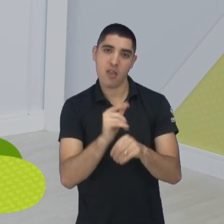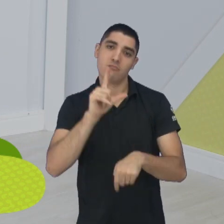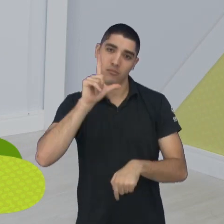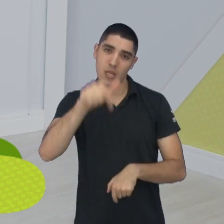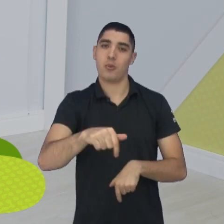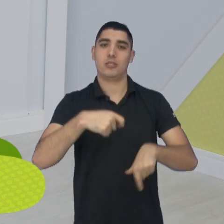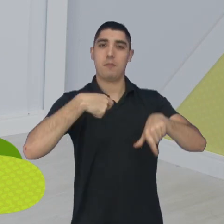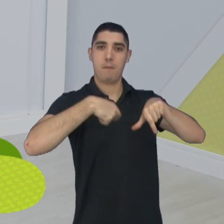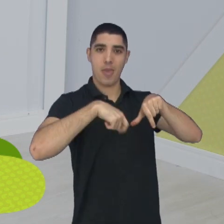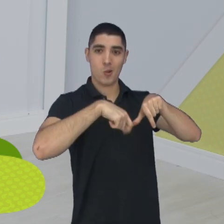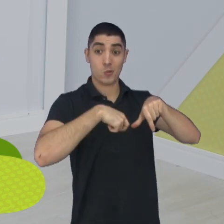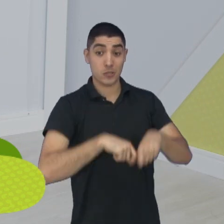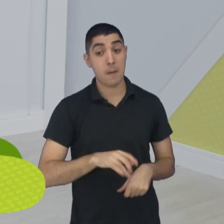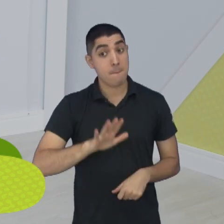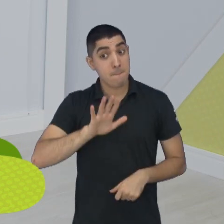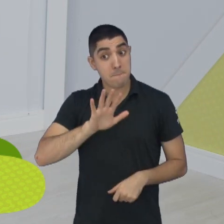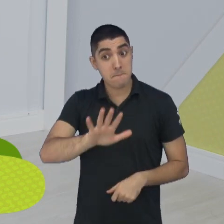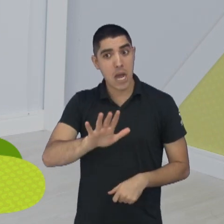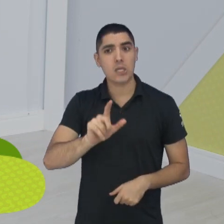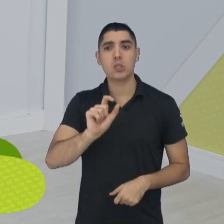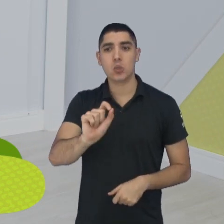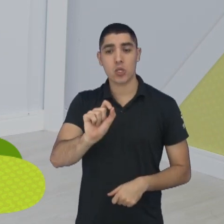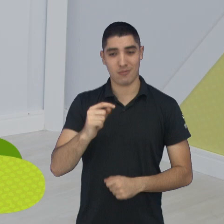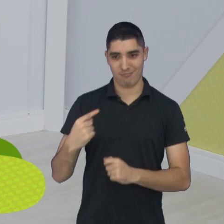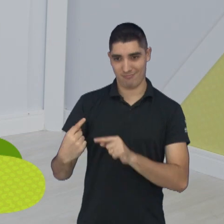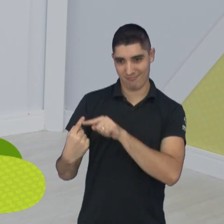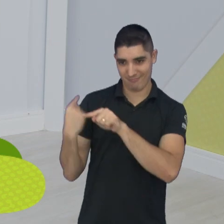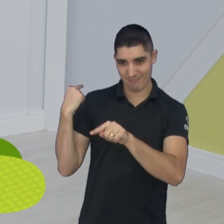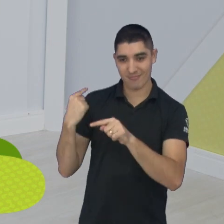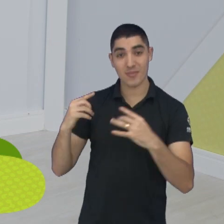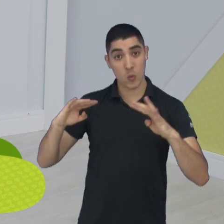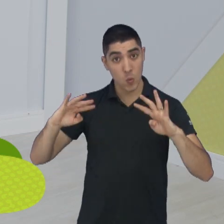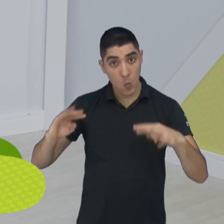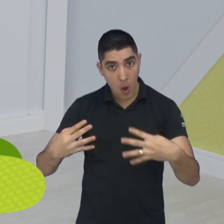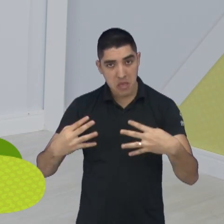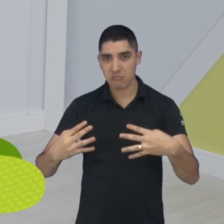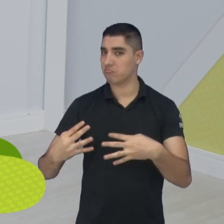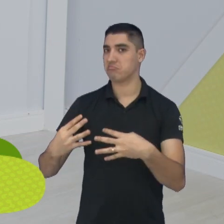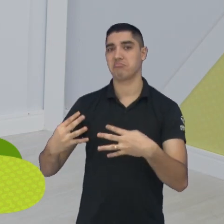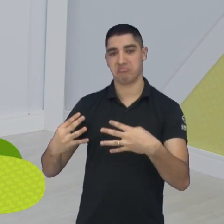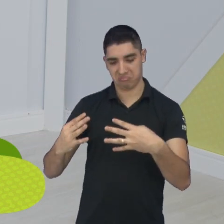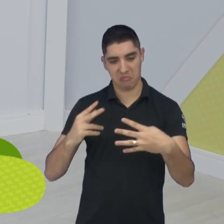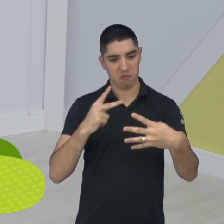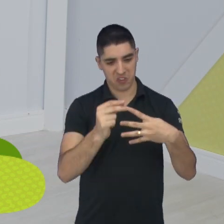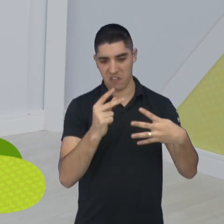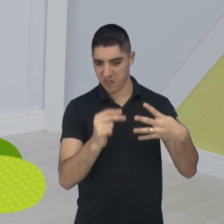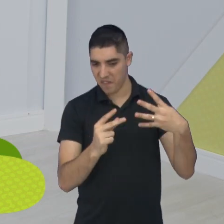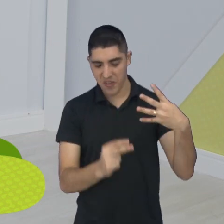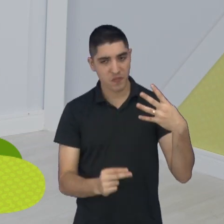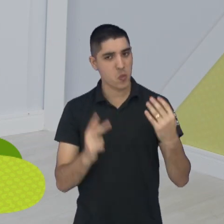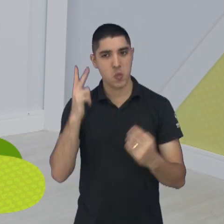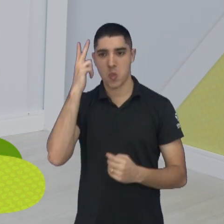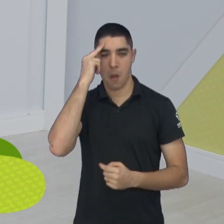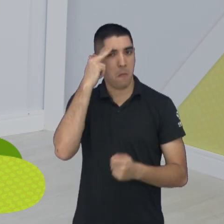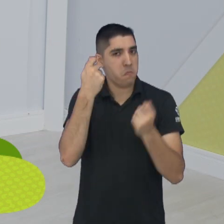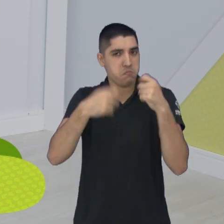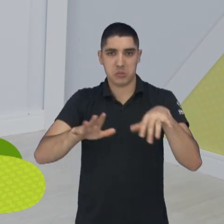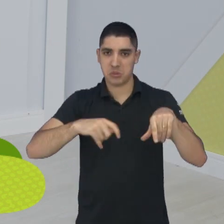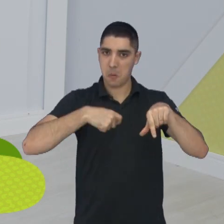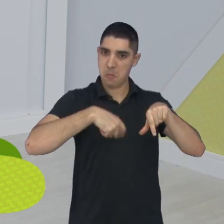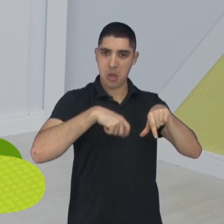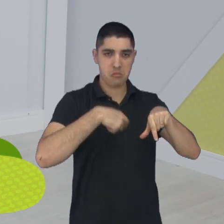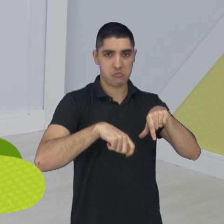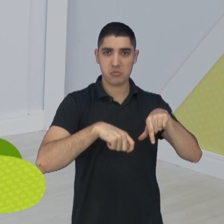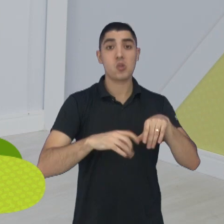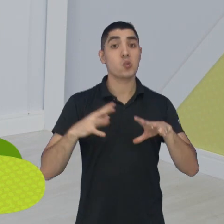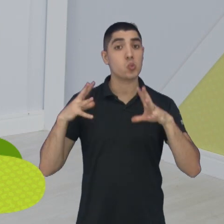será nos pênaltis. Mas, pelo menos nas quartas de final, foi tudo resolvido no tempo normal, não precisou de pênalti, todo mundo